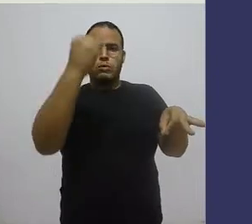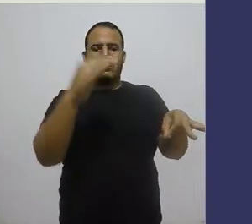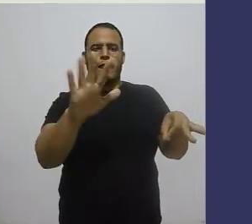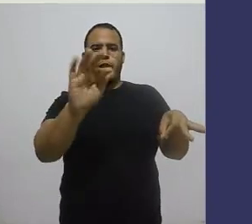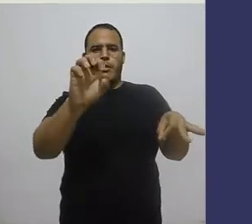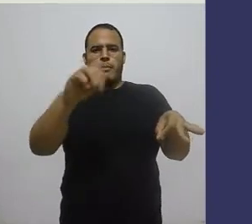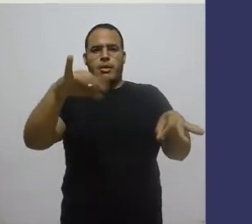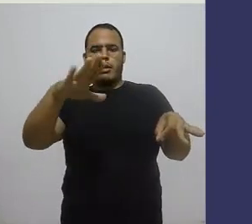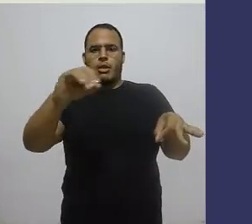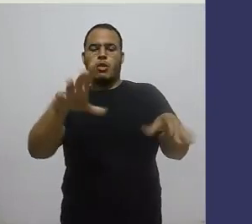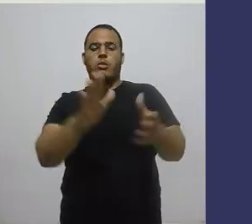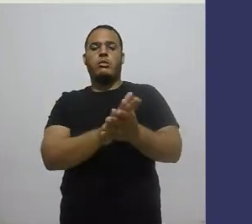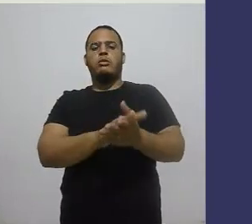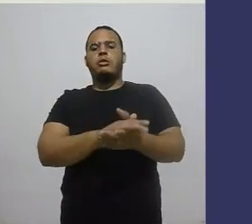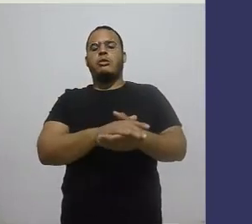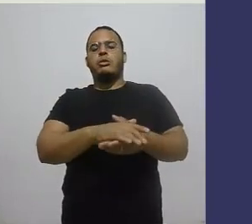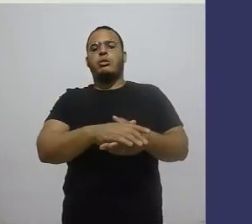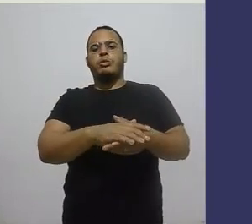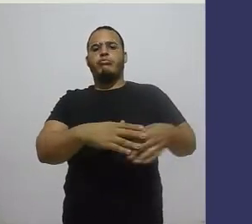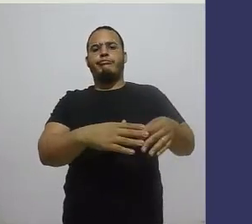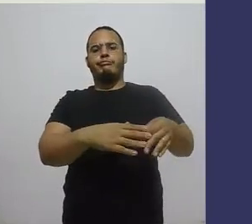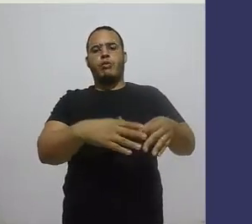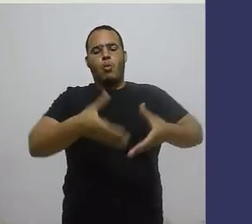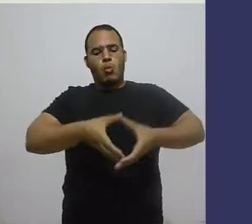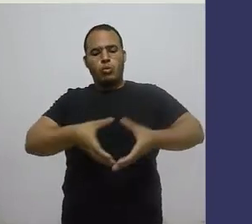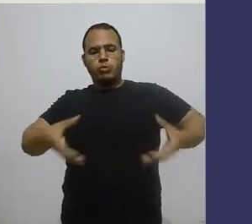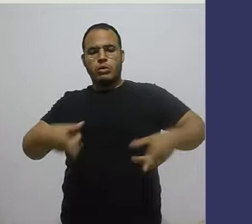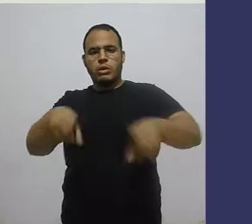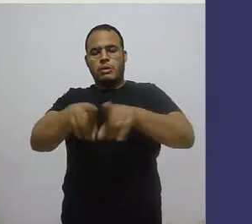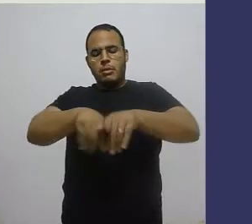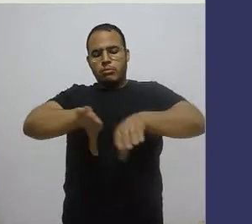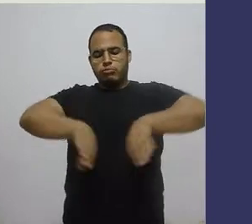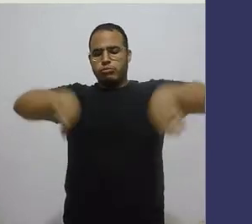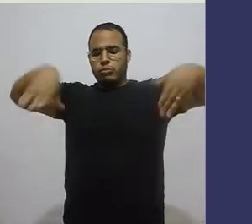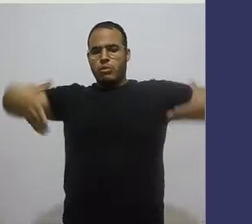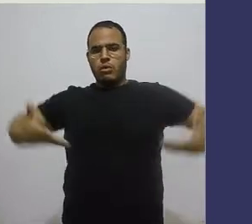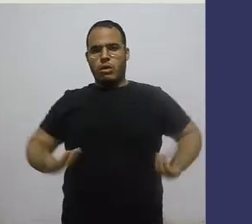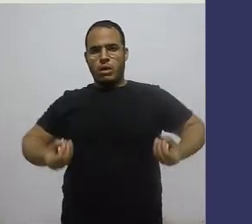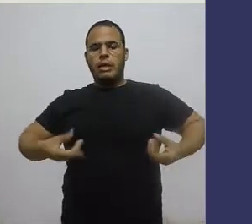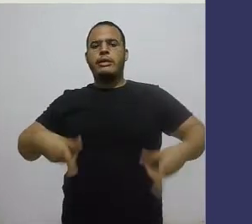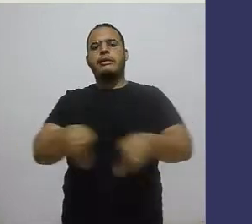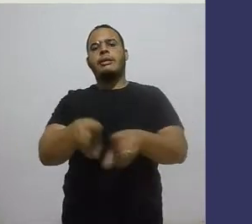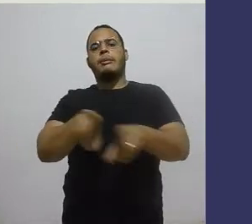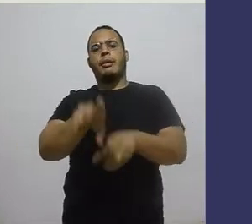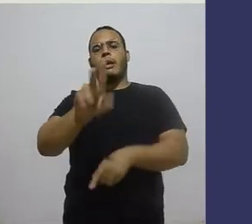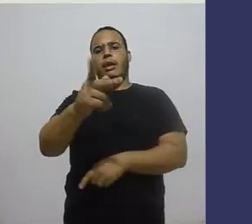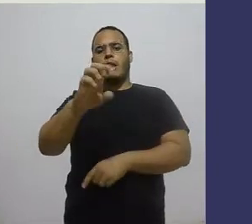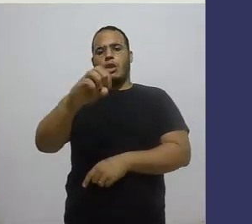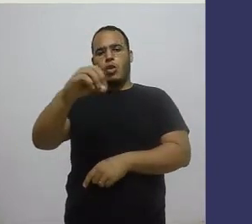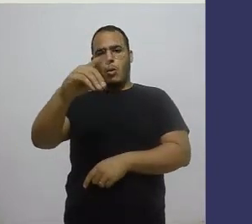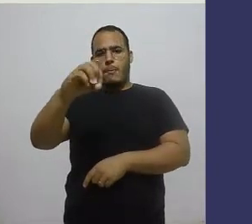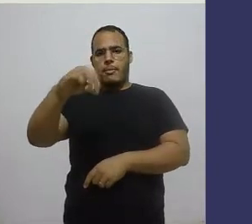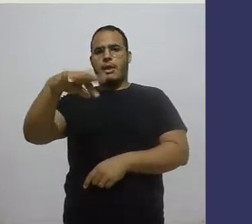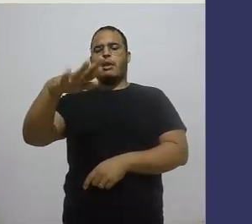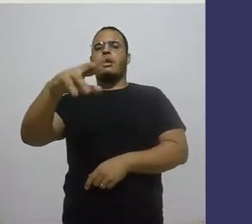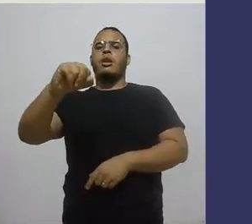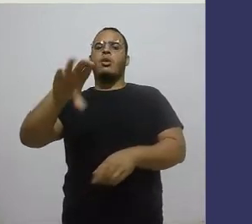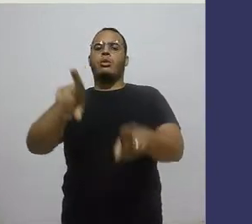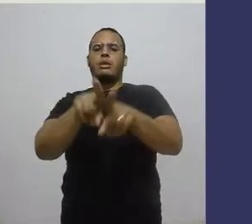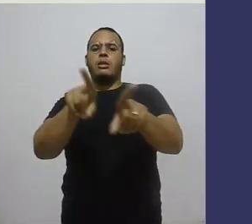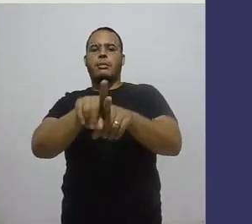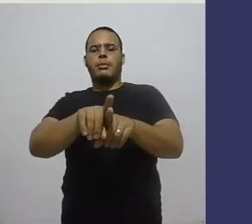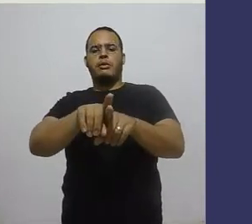estruturas as tubas uterinas, útero, os ovários, a gente vai ter aí o endométrio, a vagina, toda essa